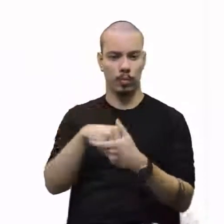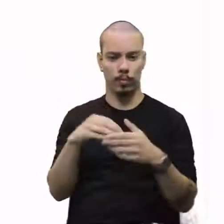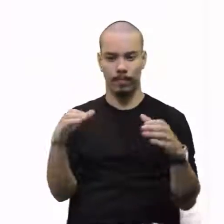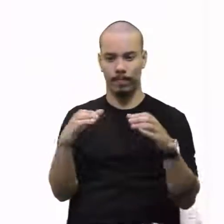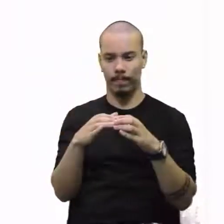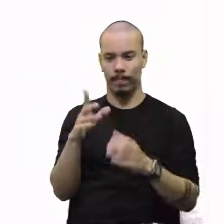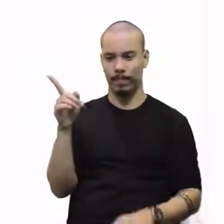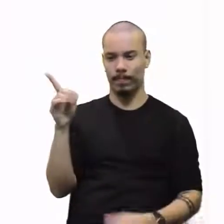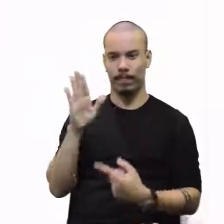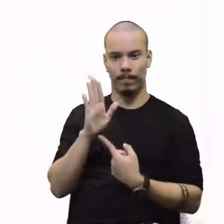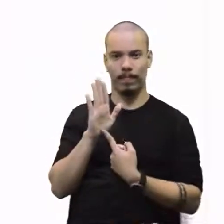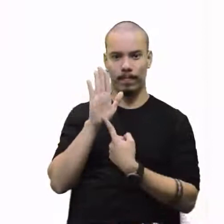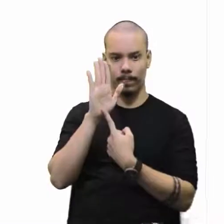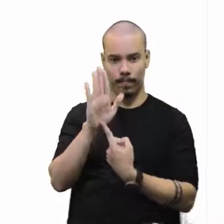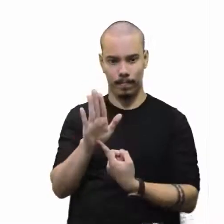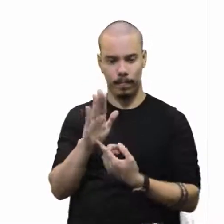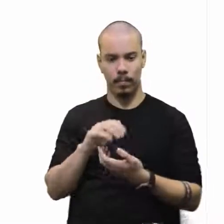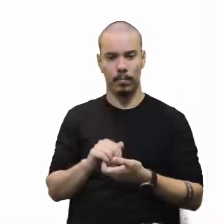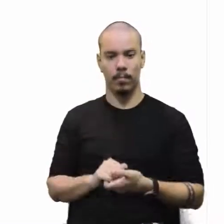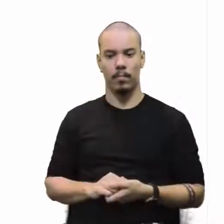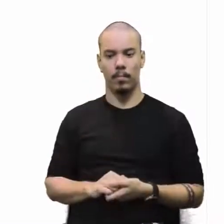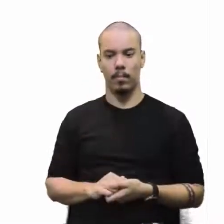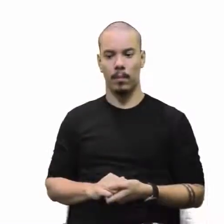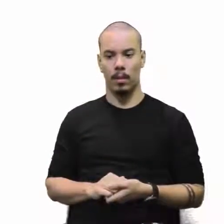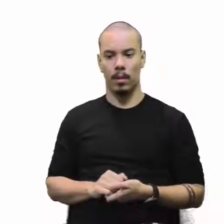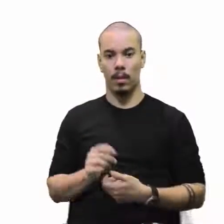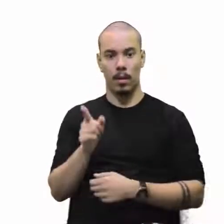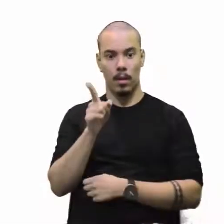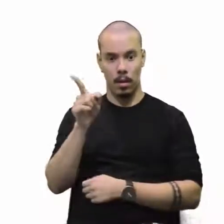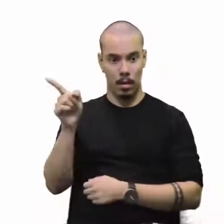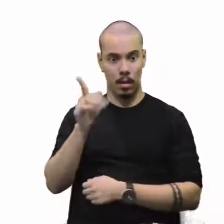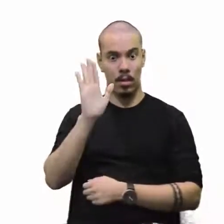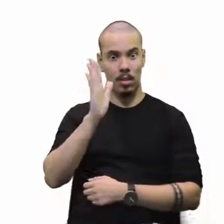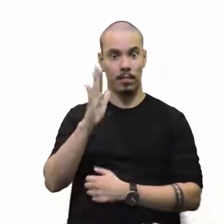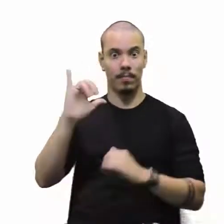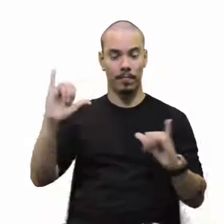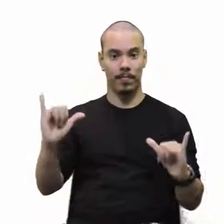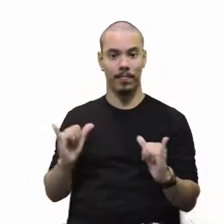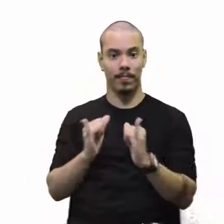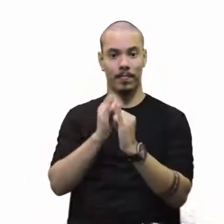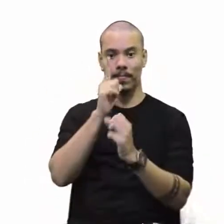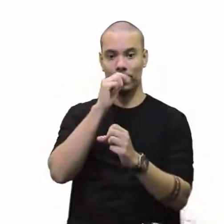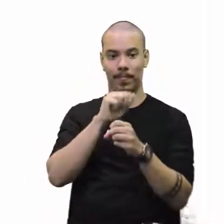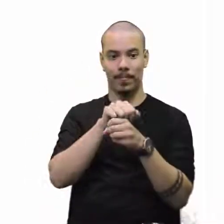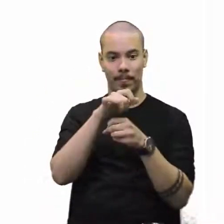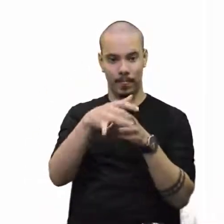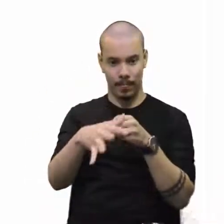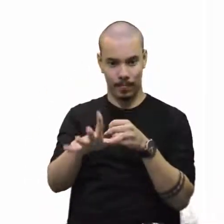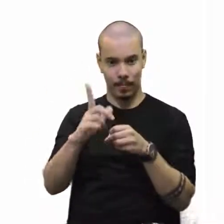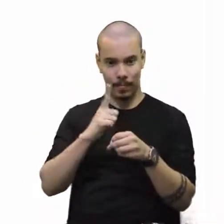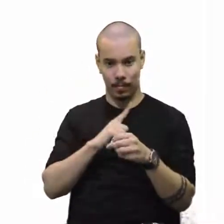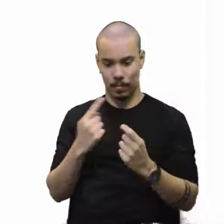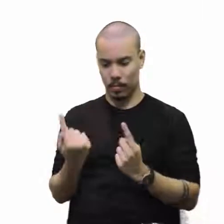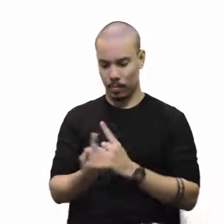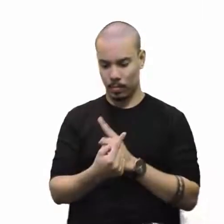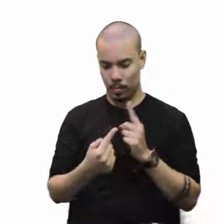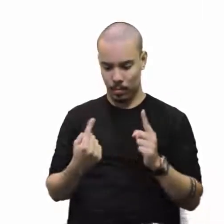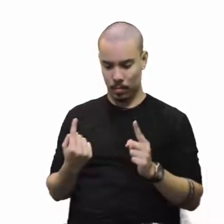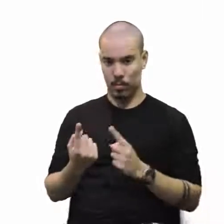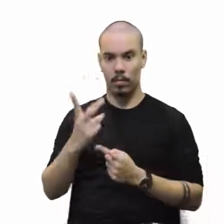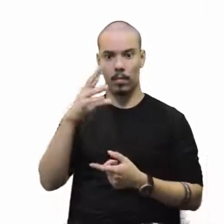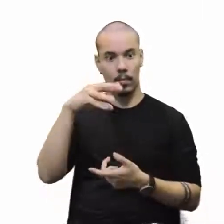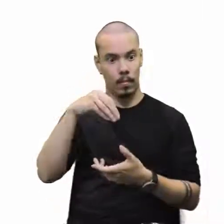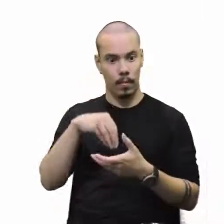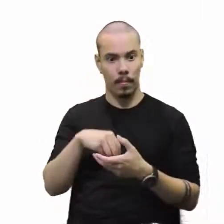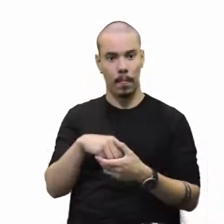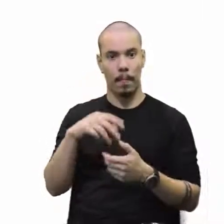aí, mostrando. Aqui, no caso, já usina hidrelétrica, né? Tem um gerador embaixo, a turbina. Essa